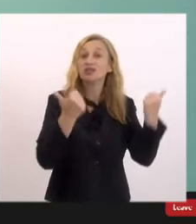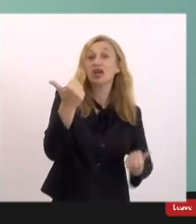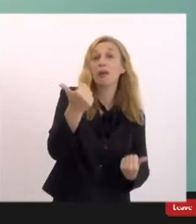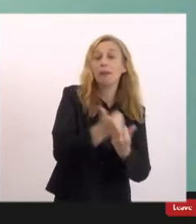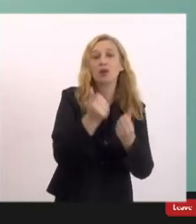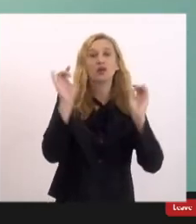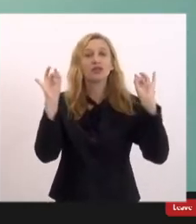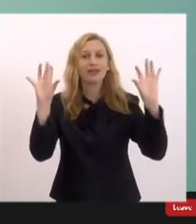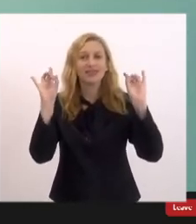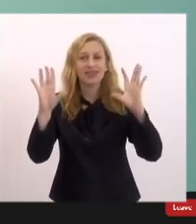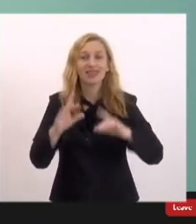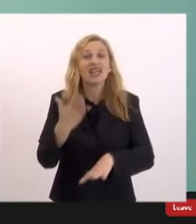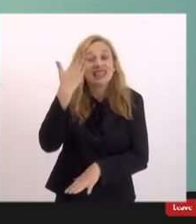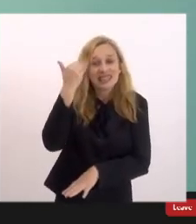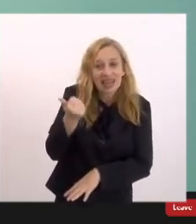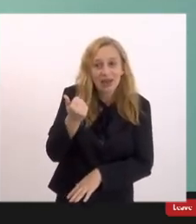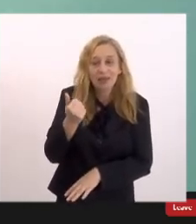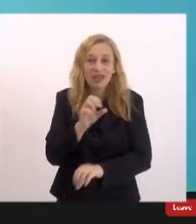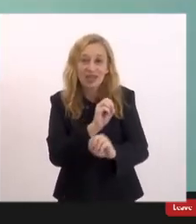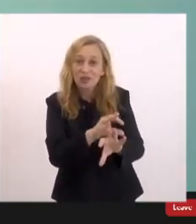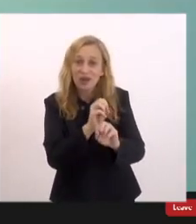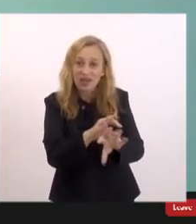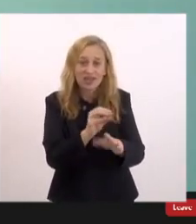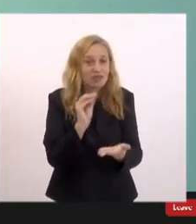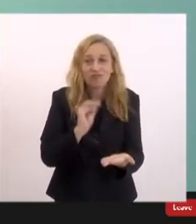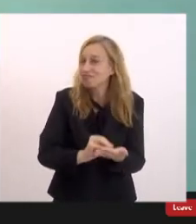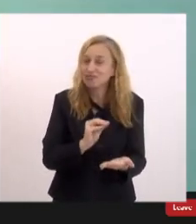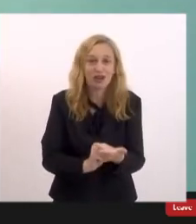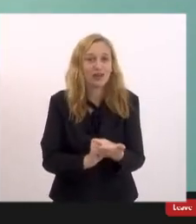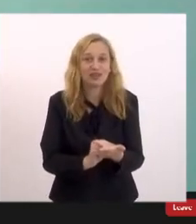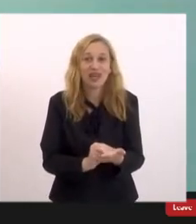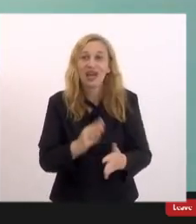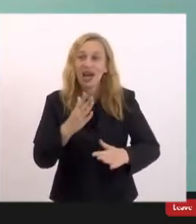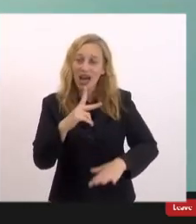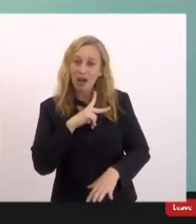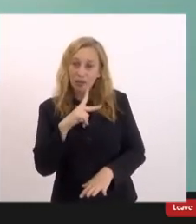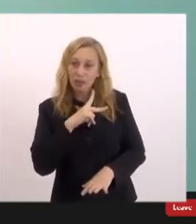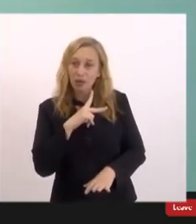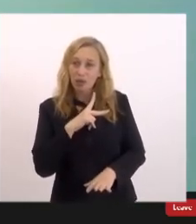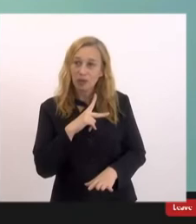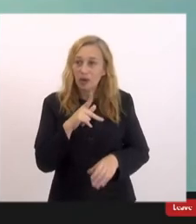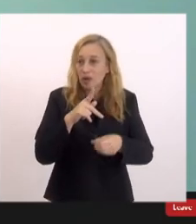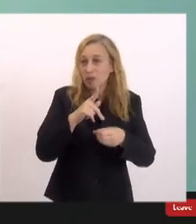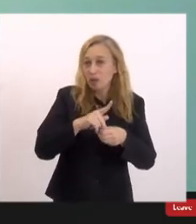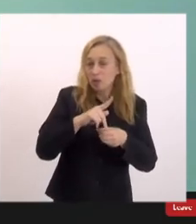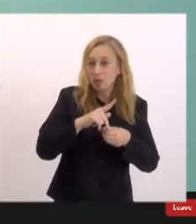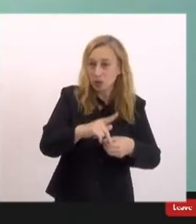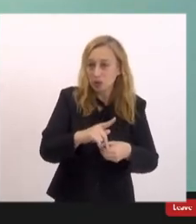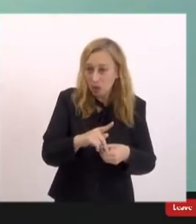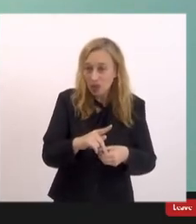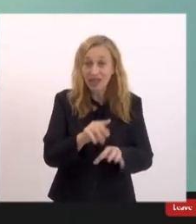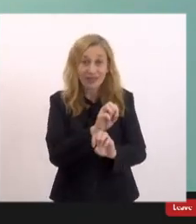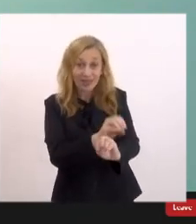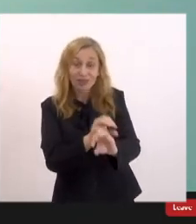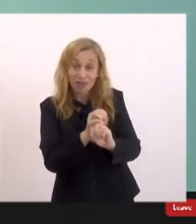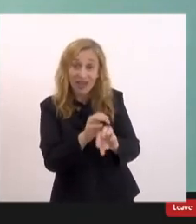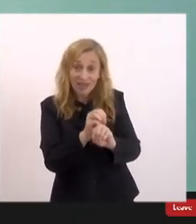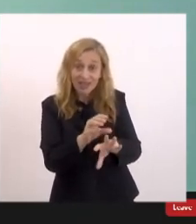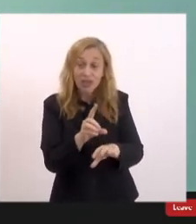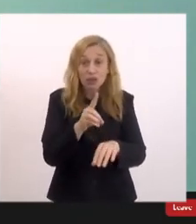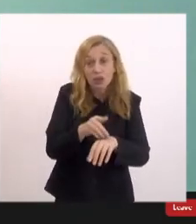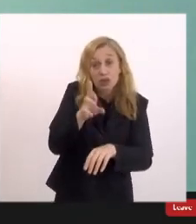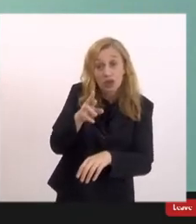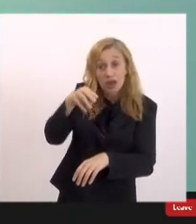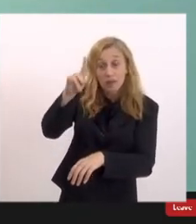especializado? A gente sabe que educação para isso não falta, porque a própria promotora do CAU Educação, doutora